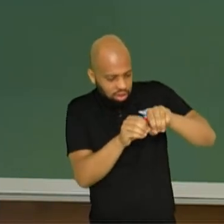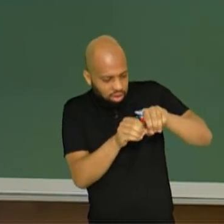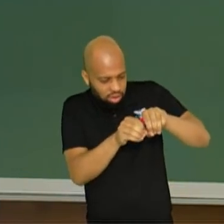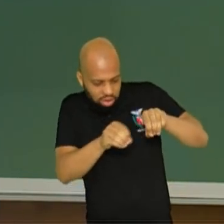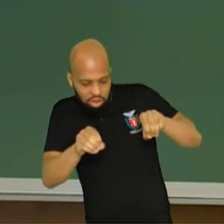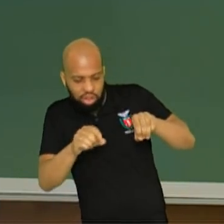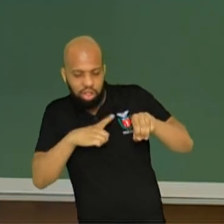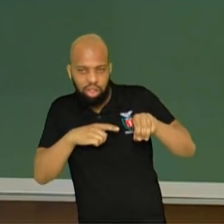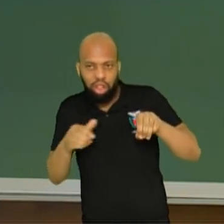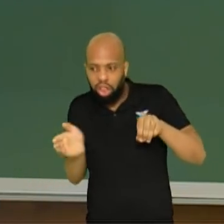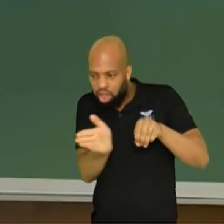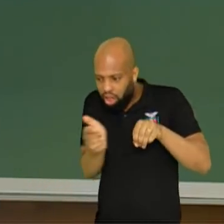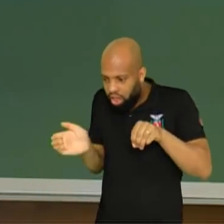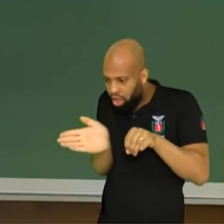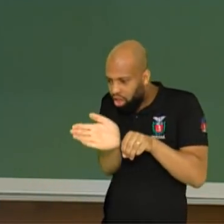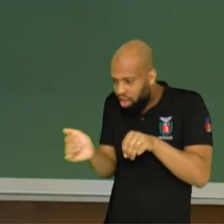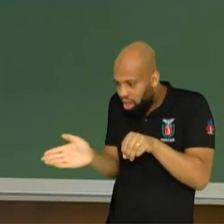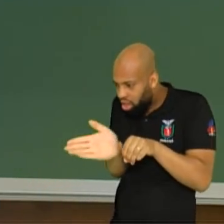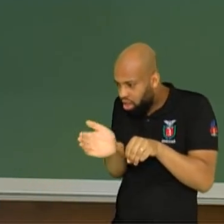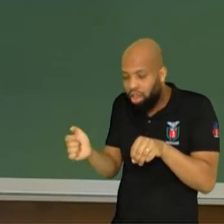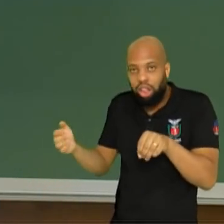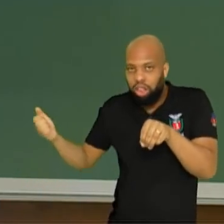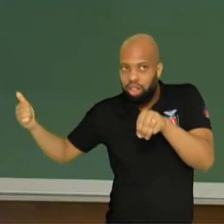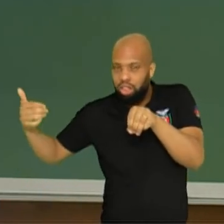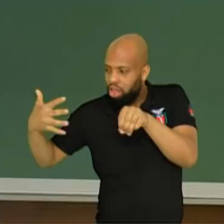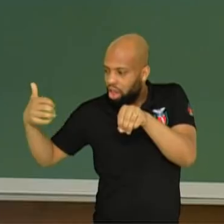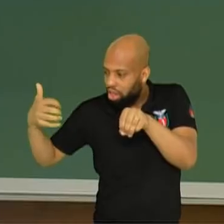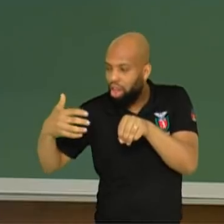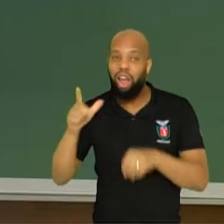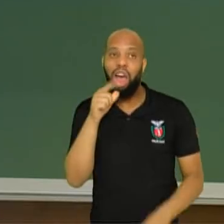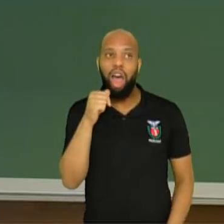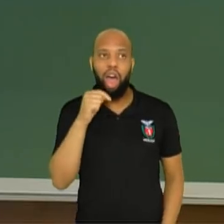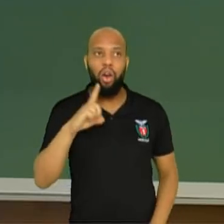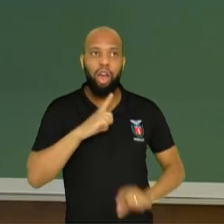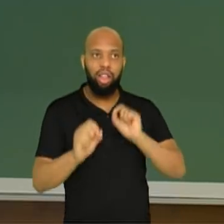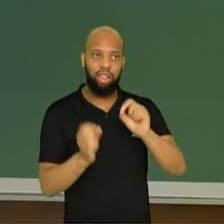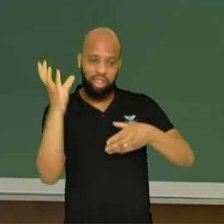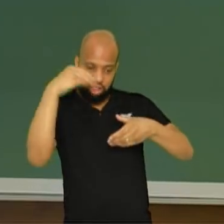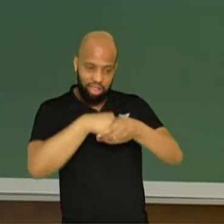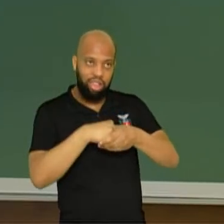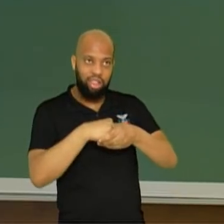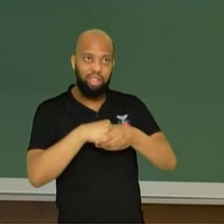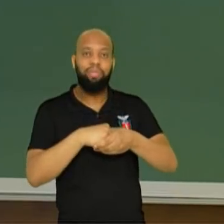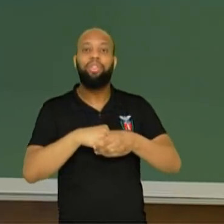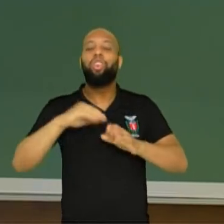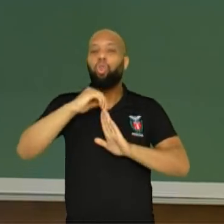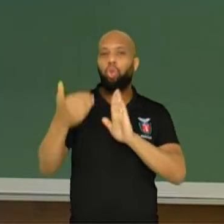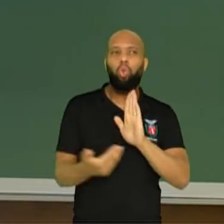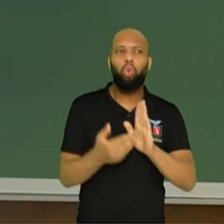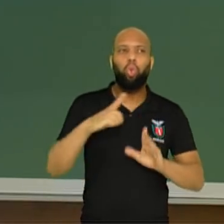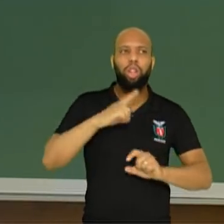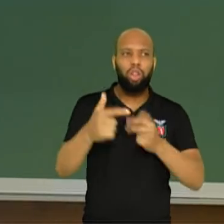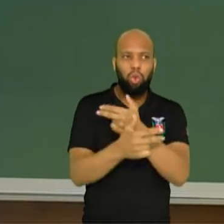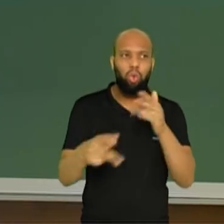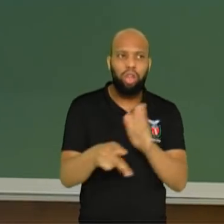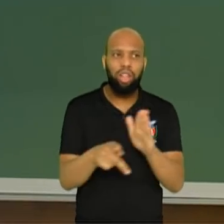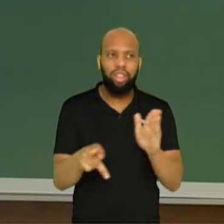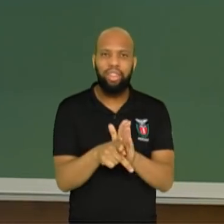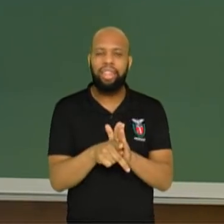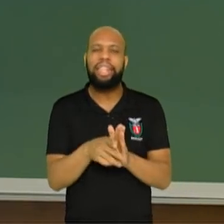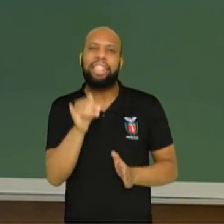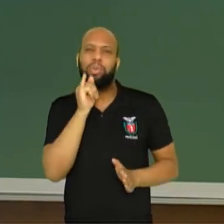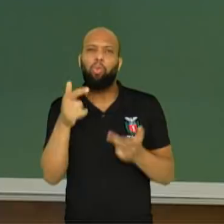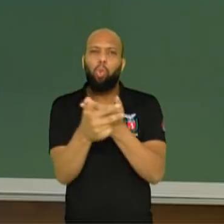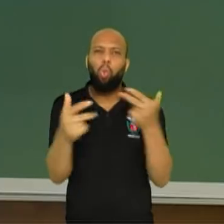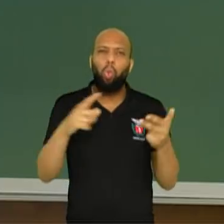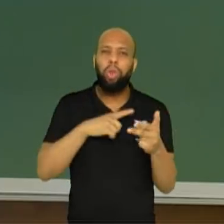ficar se movimentando, a água vai entrar pelo poro e vai bater aqui. todas as partículas que tiverem ali vão ser